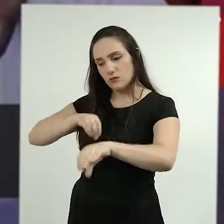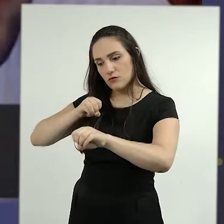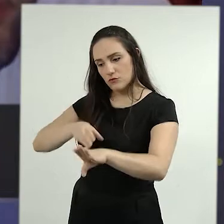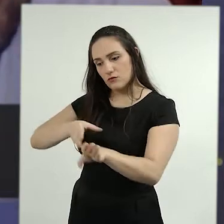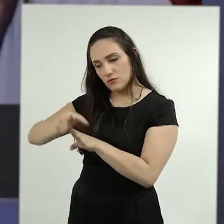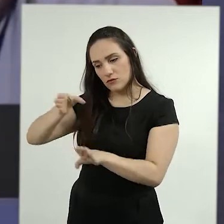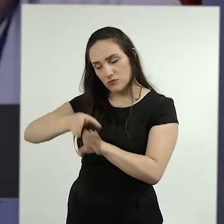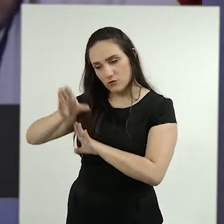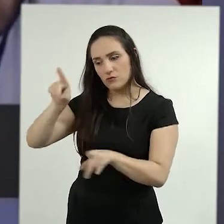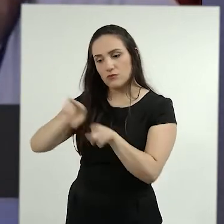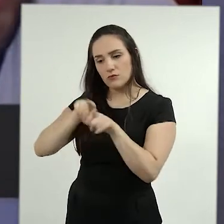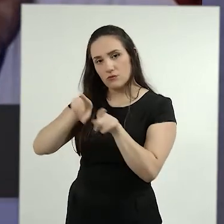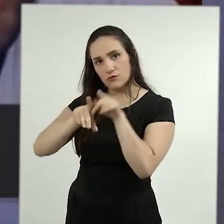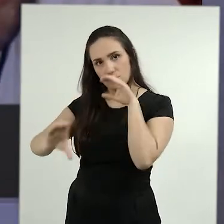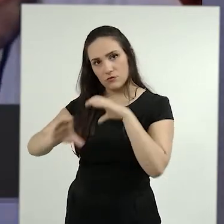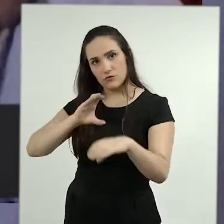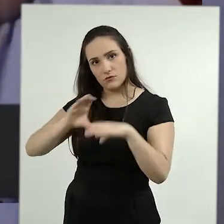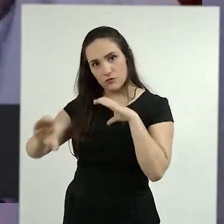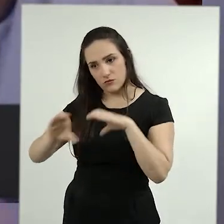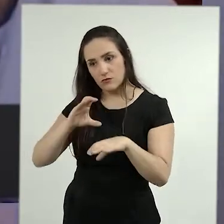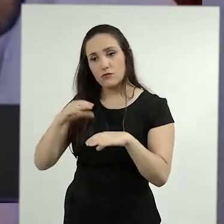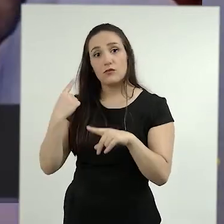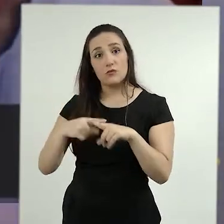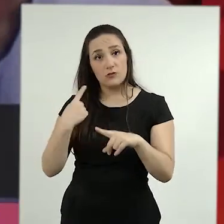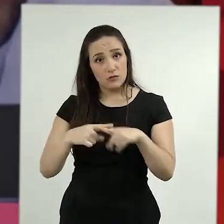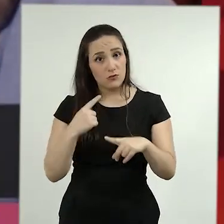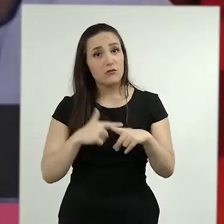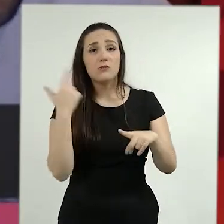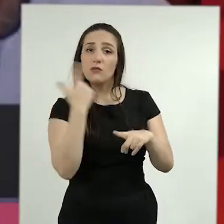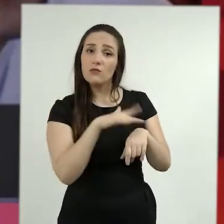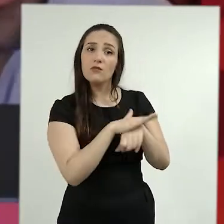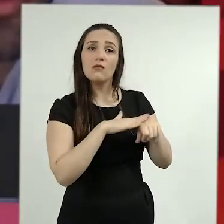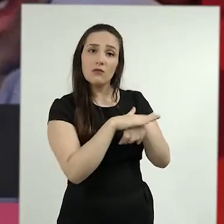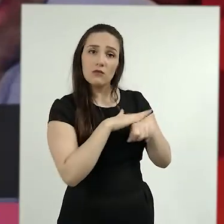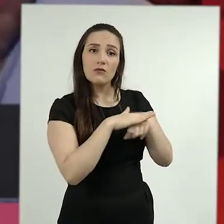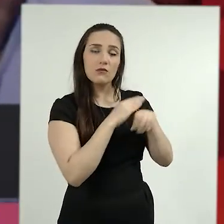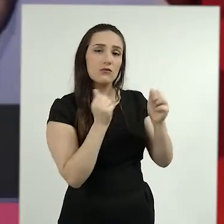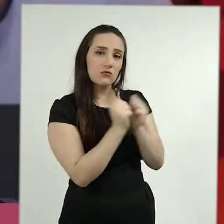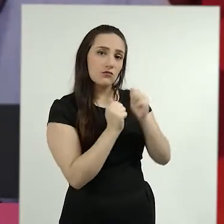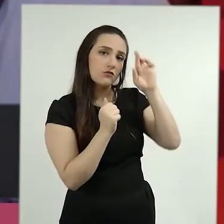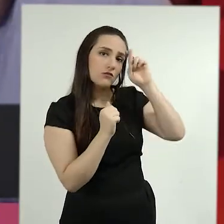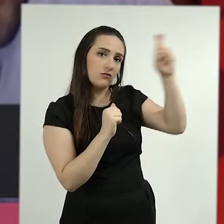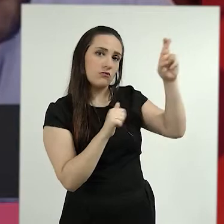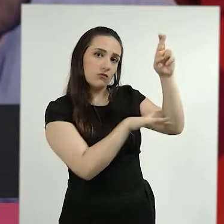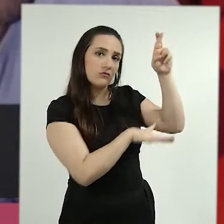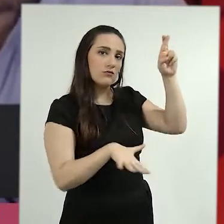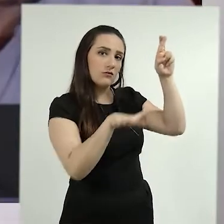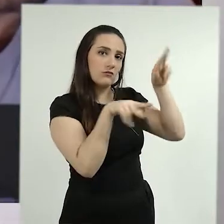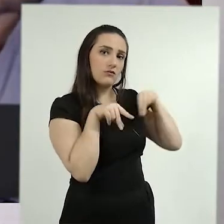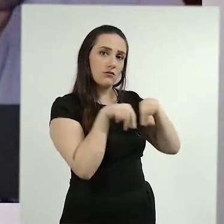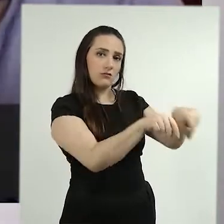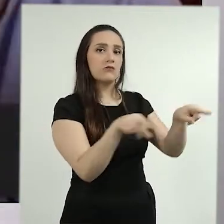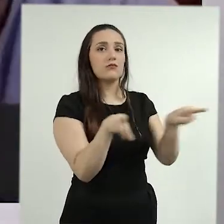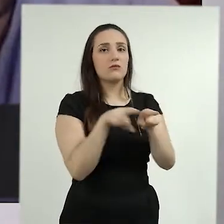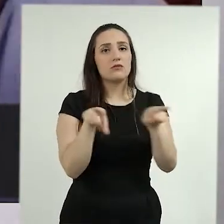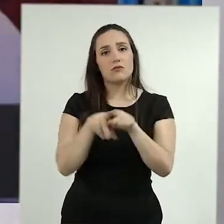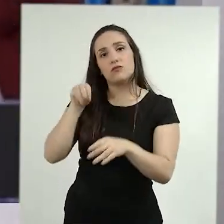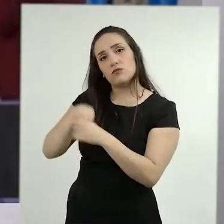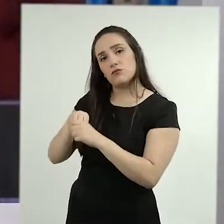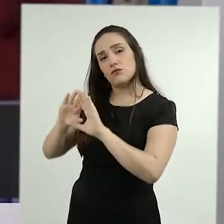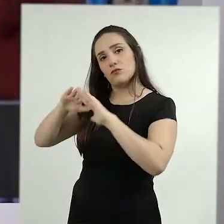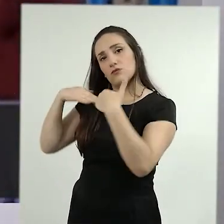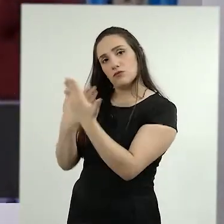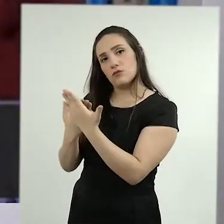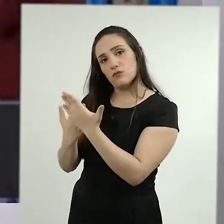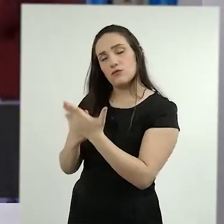e comunicação. A gente trabalha em parceria não só com esses proprietários, com escolas rurais, né, que a gente acredita muito que a educação é